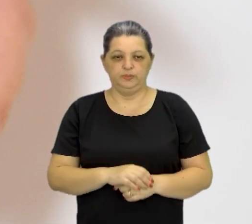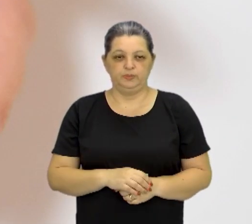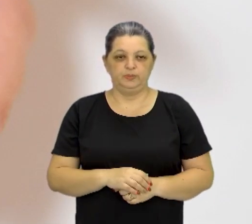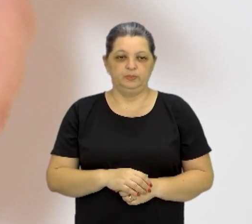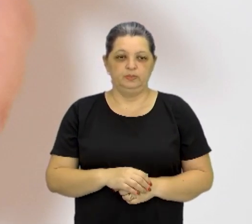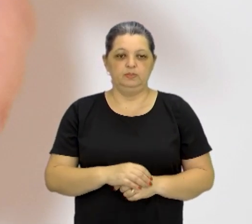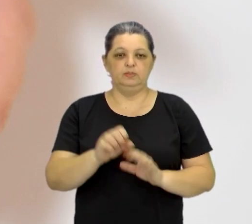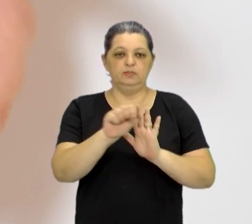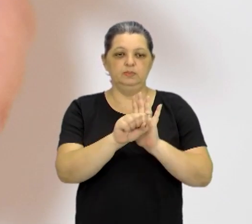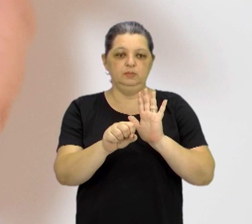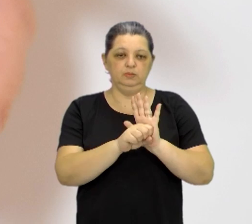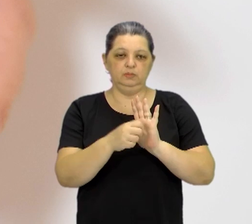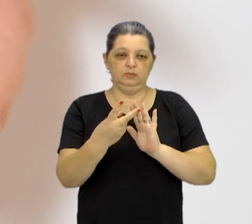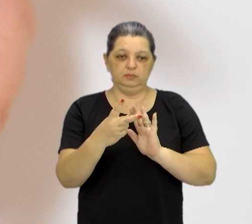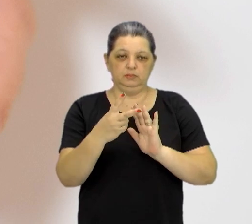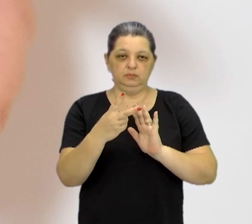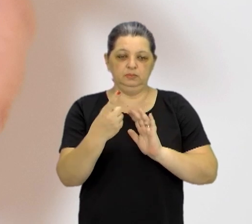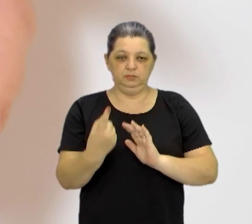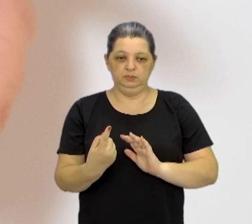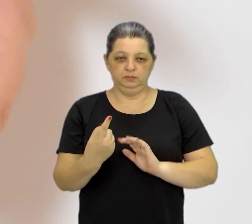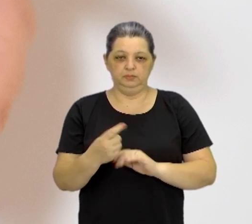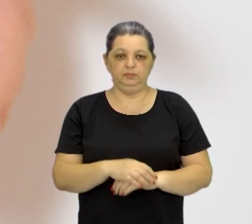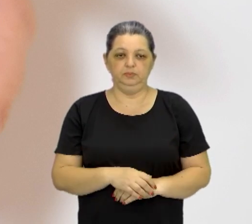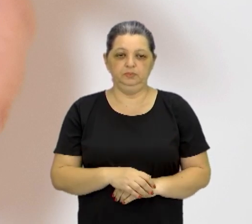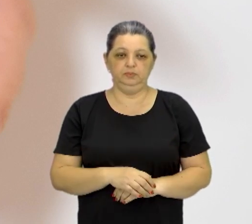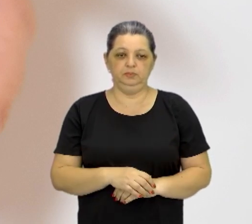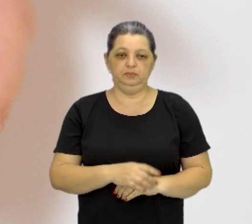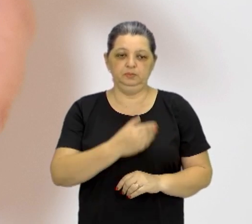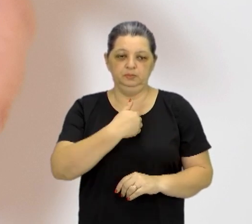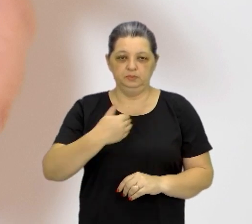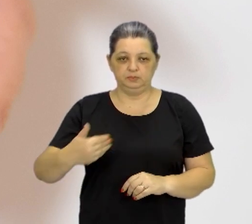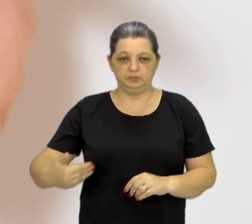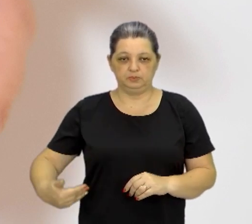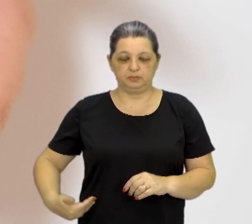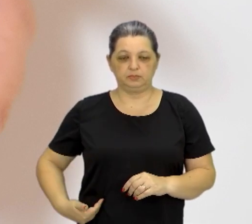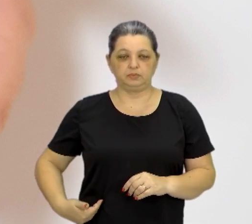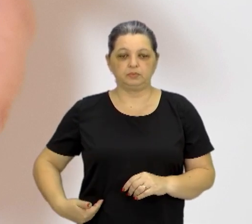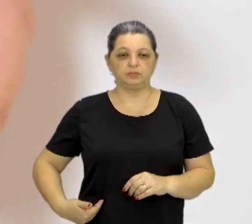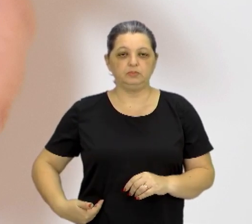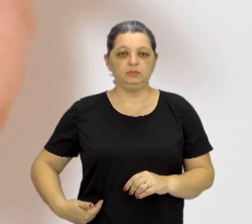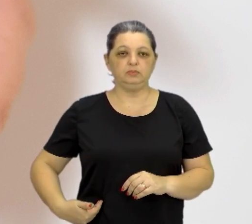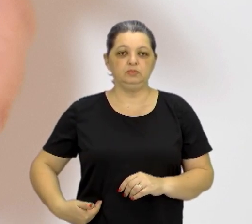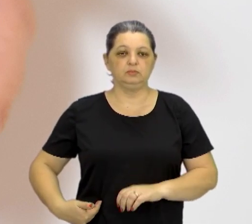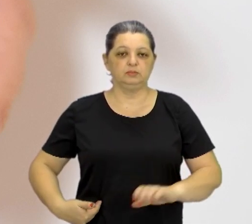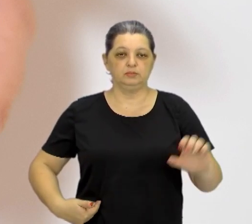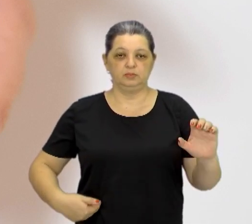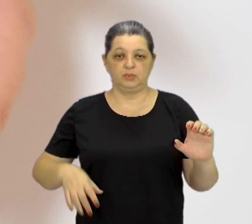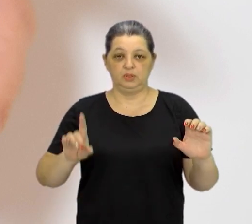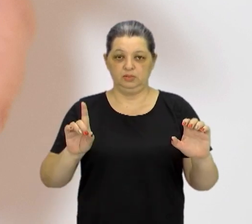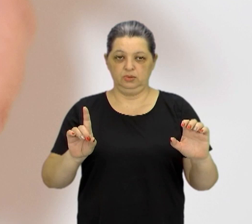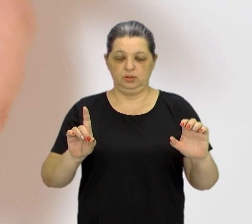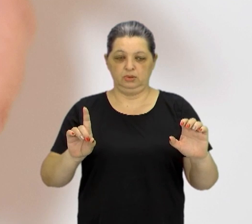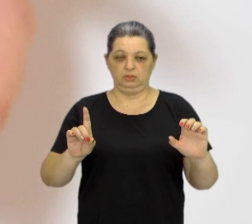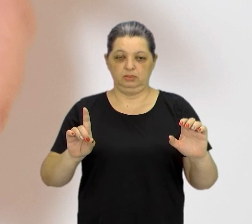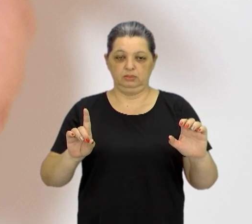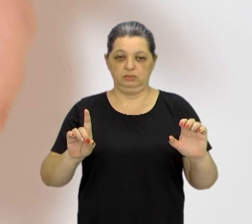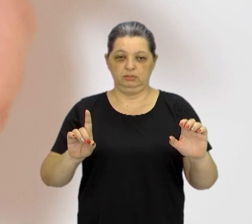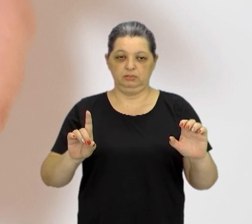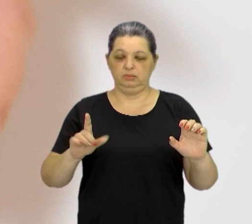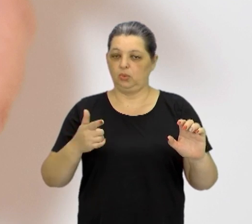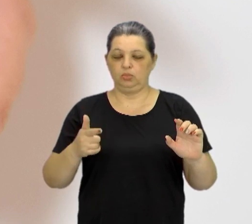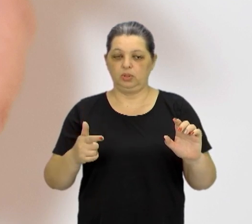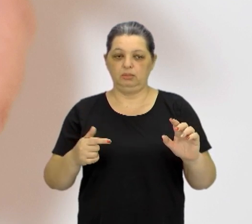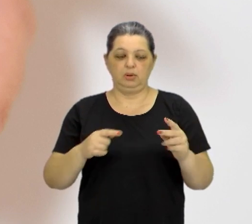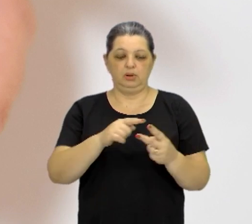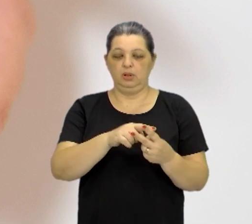Olha lá. Século XXI, governos de esquerda e direita. Então, nós não temos esse mundo mais bipolar, né? Não temos